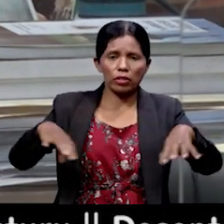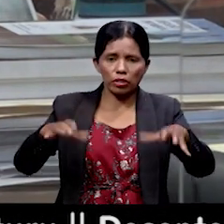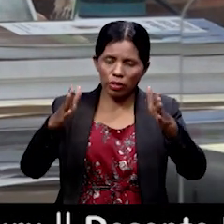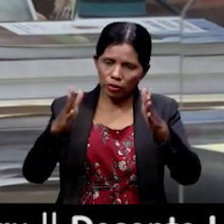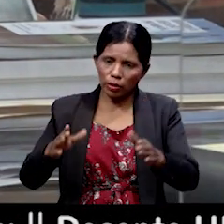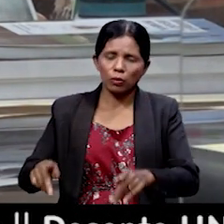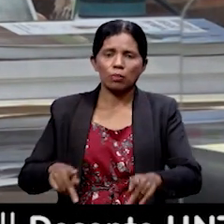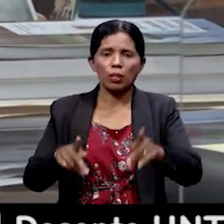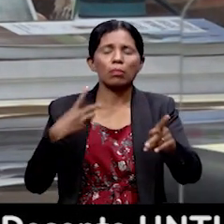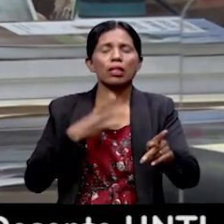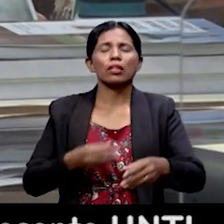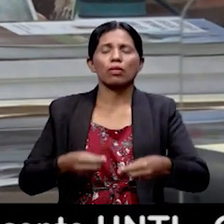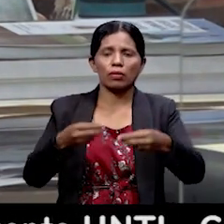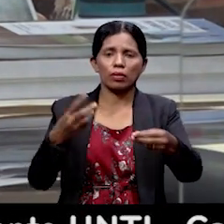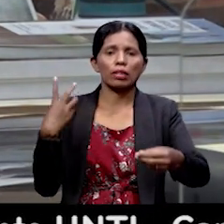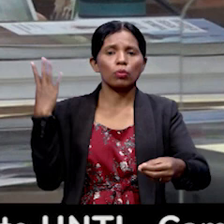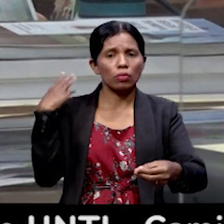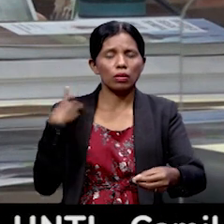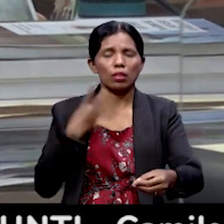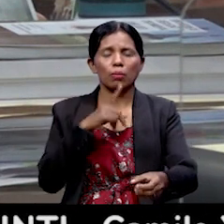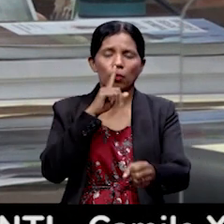Clos, e daí te promete, então agora se dá o que for.